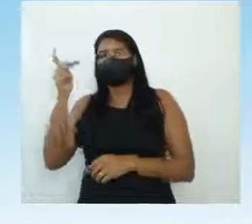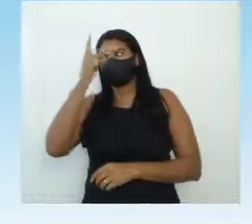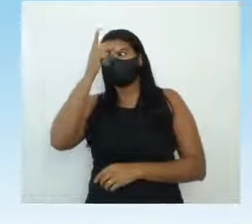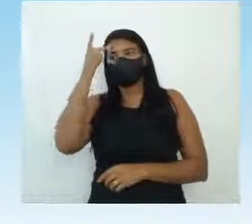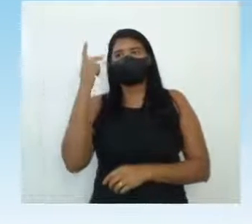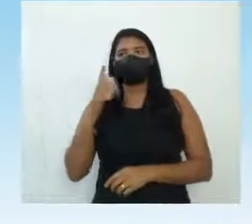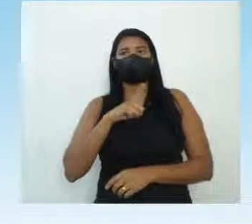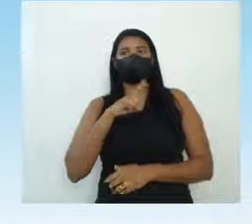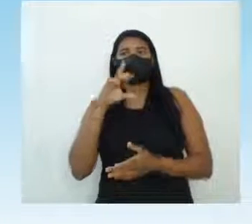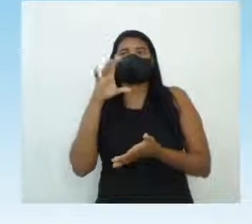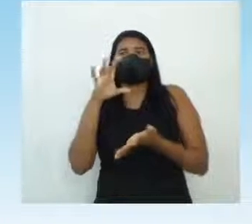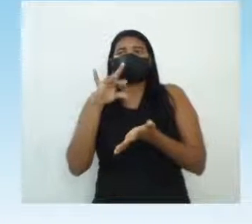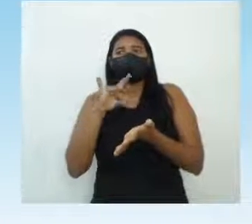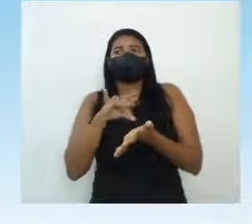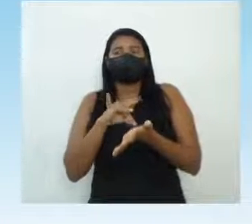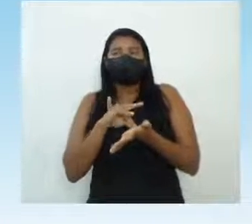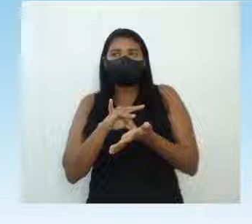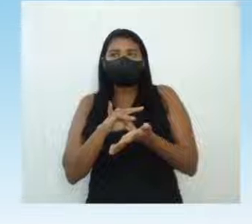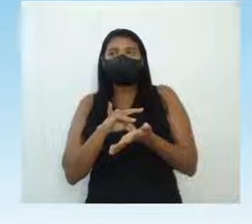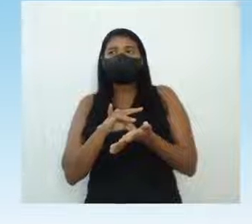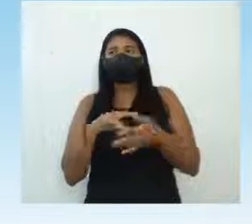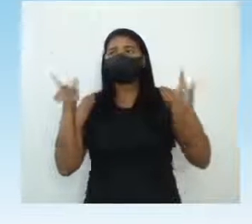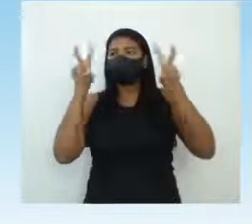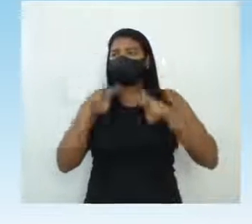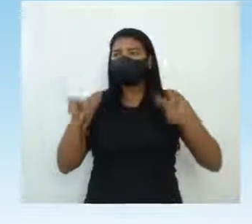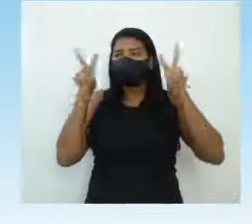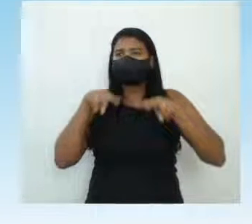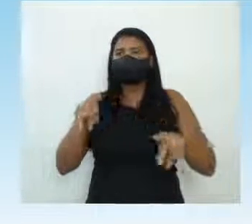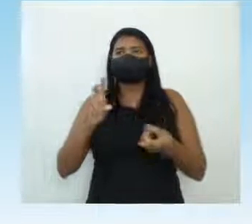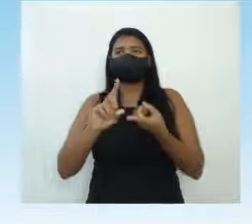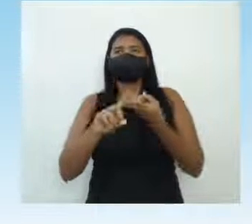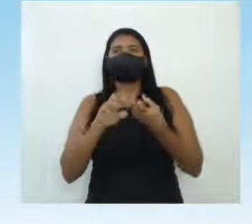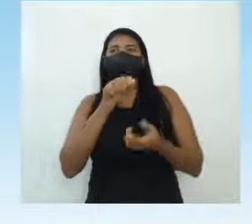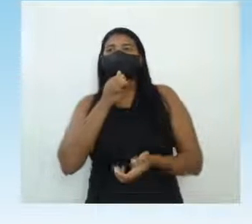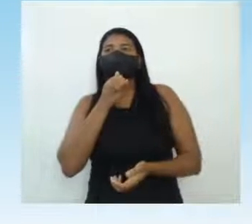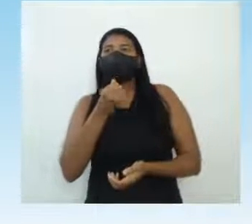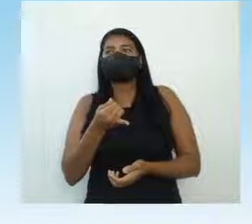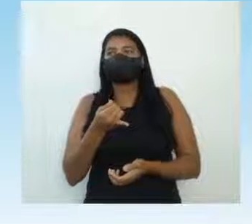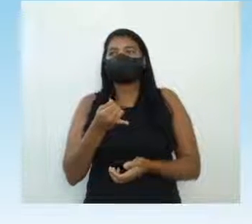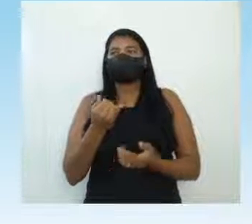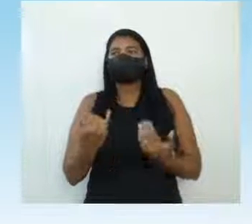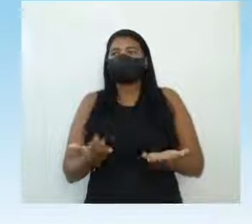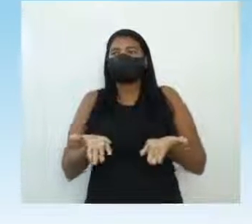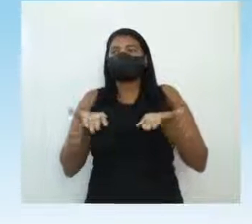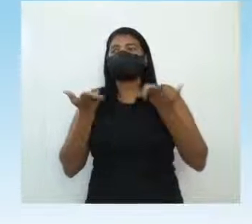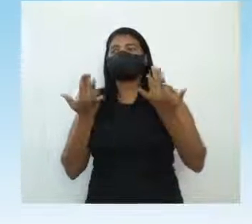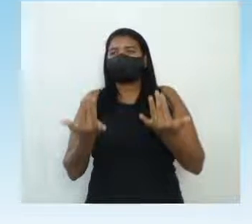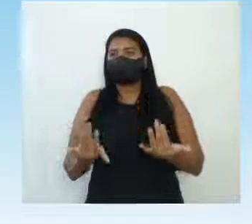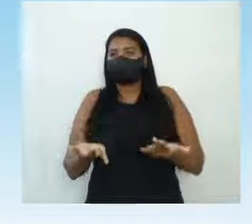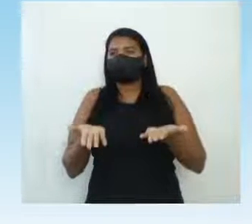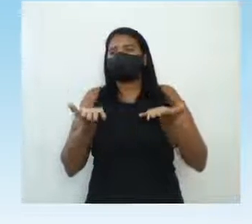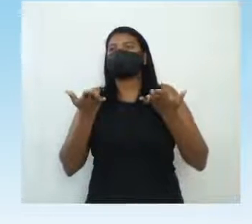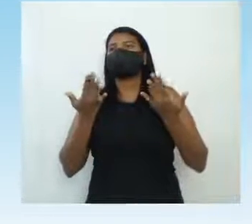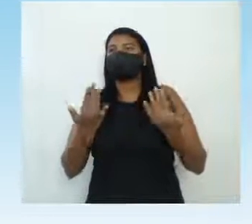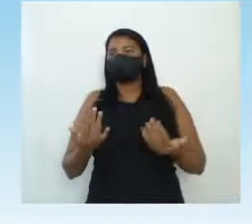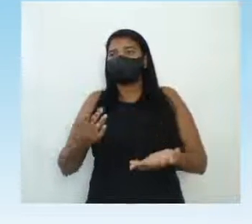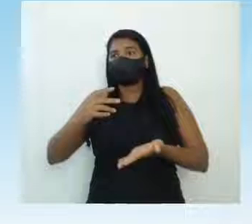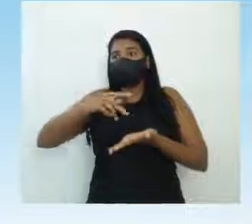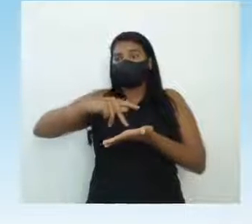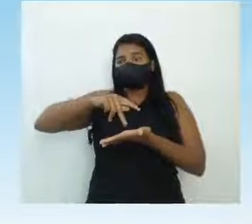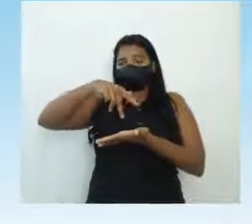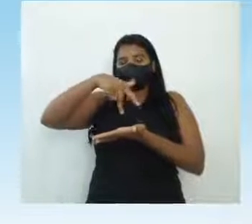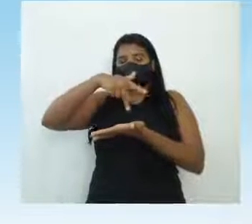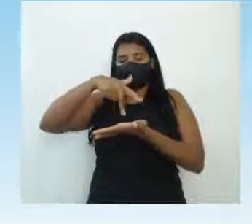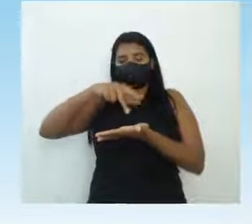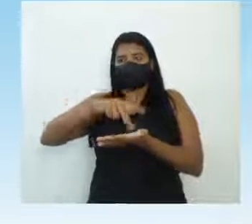uma sensação estética, né, quando visualiza também de leveza, porque muitas vezes elas dão piruetas em